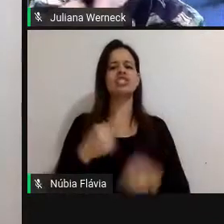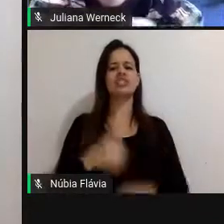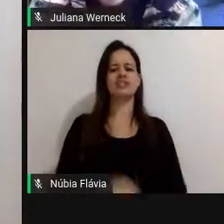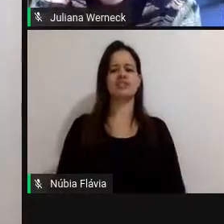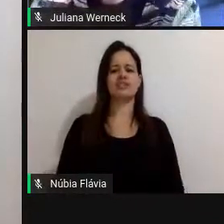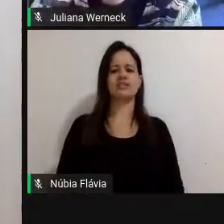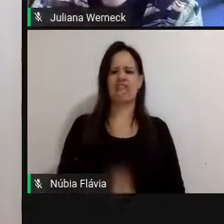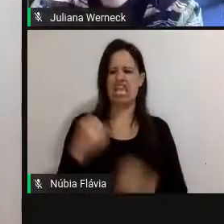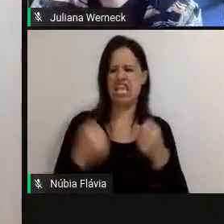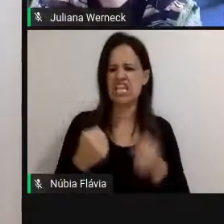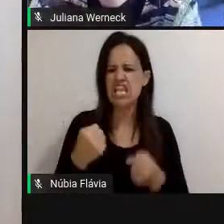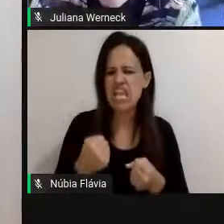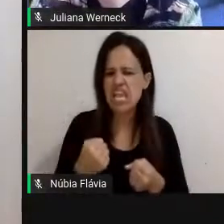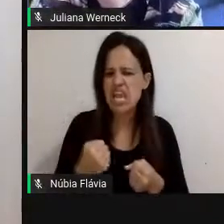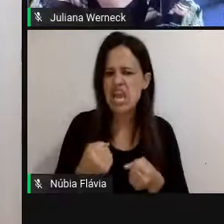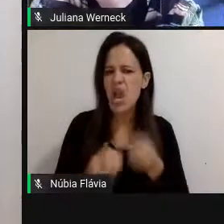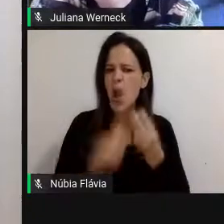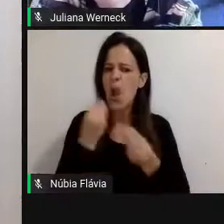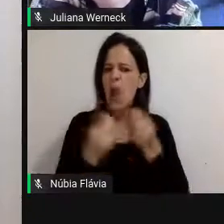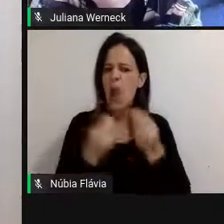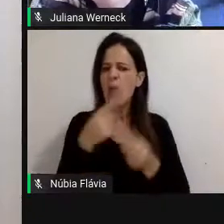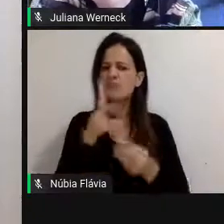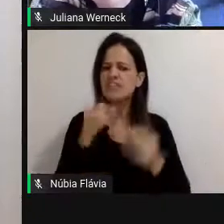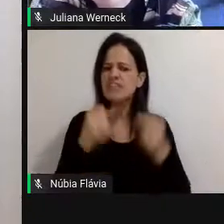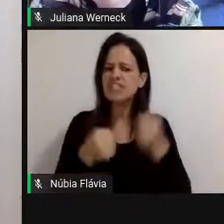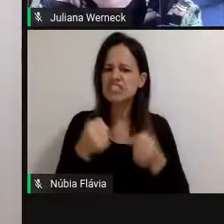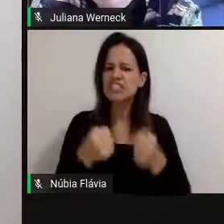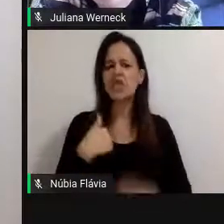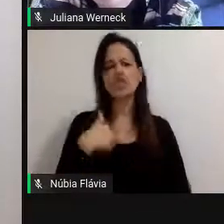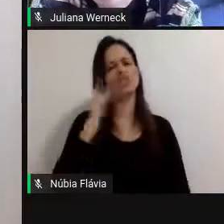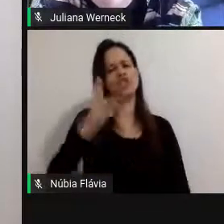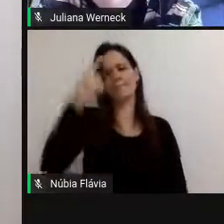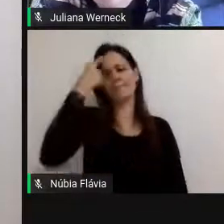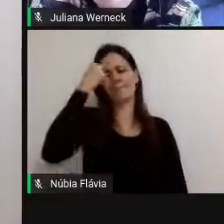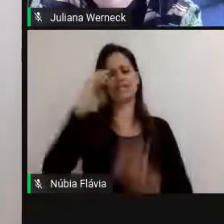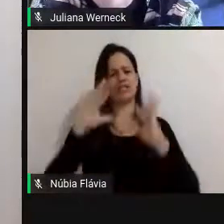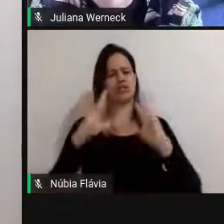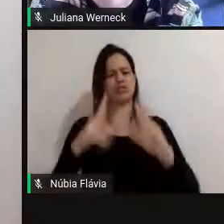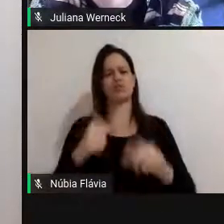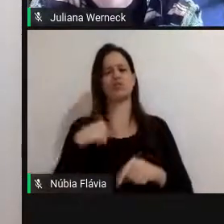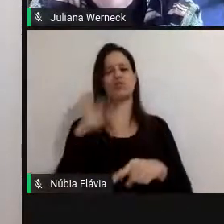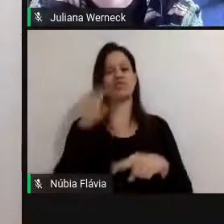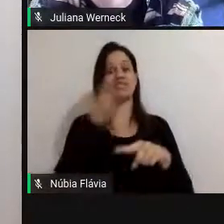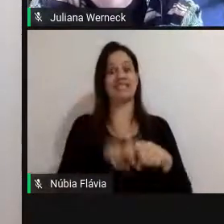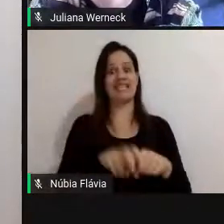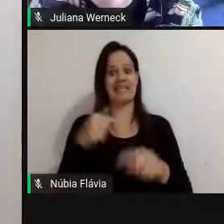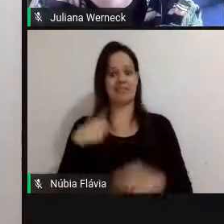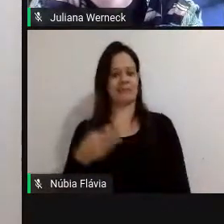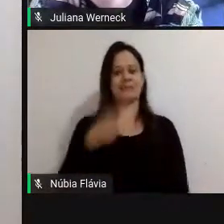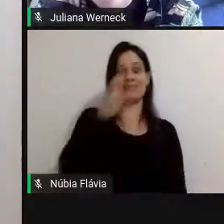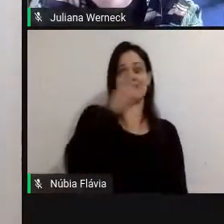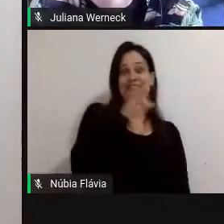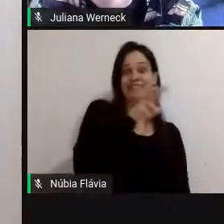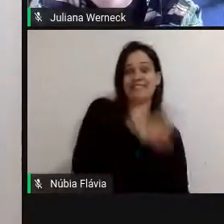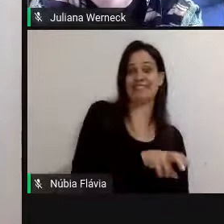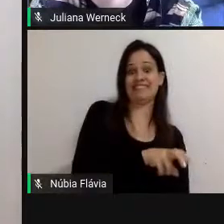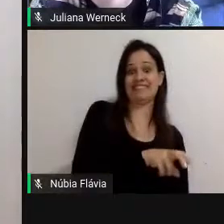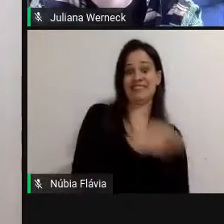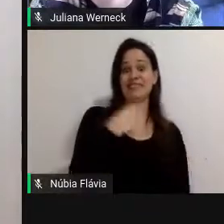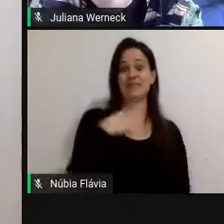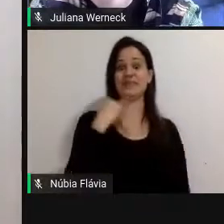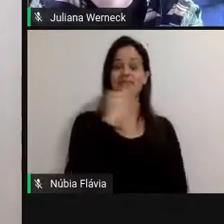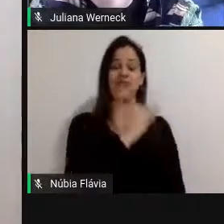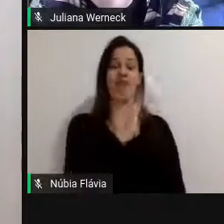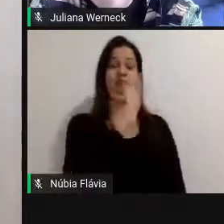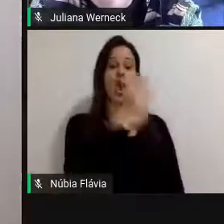Eu dirigir? Como você vai fazer isso? Eu falei, não, já pensei em tudo, deixa eu sentar aí. Aí sentei lá no banco do motorista, né? Falei para ele